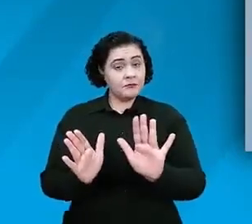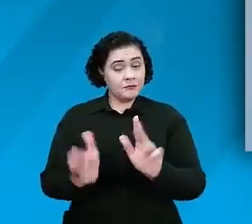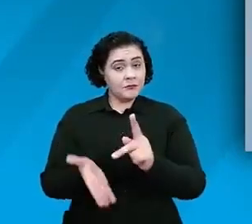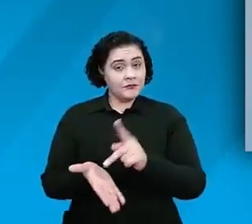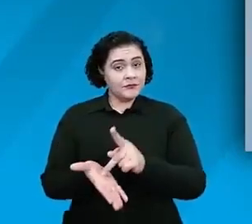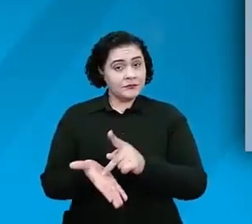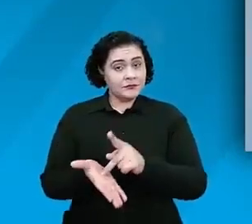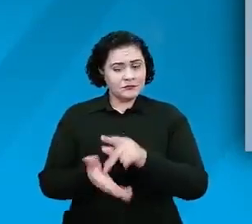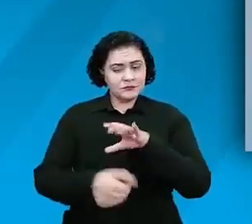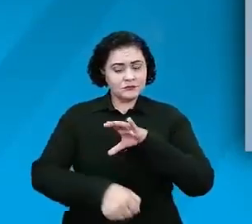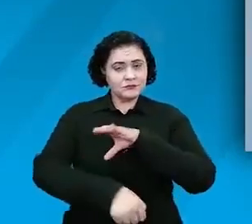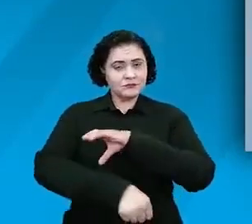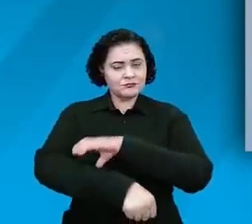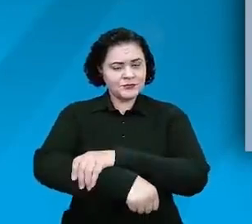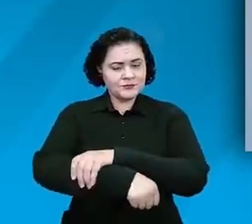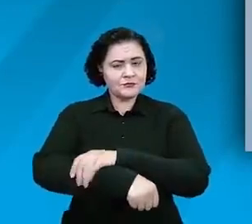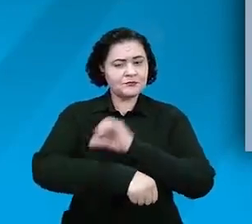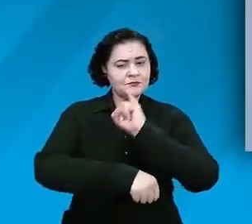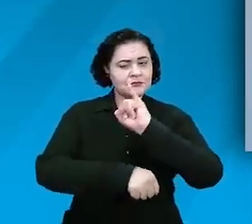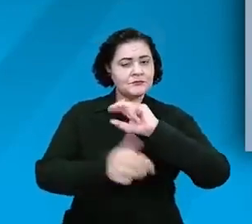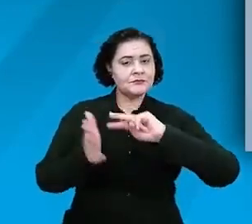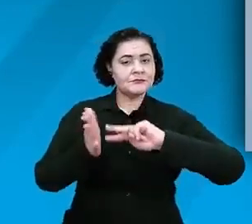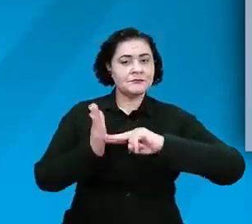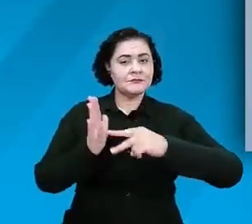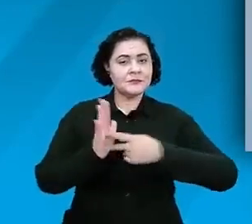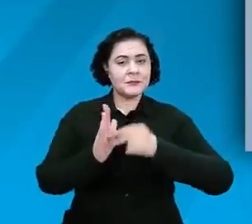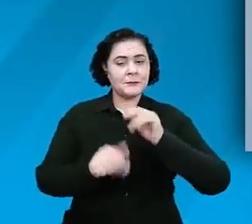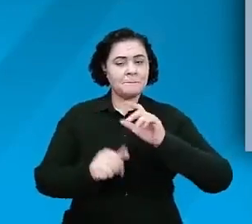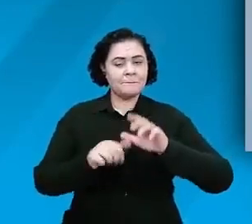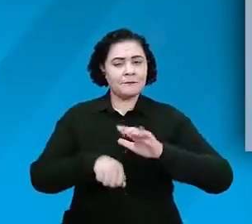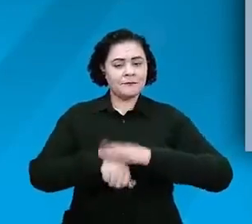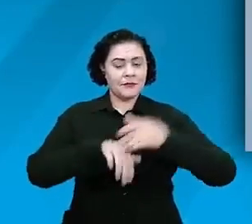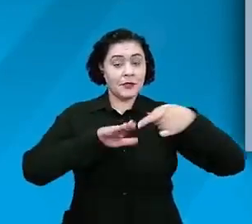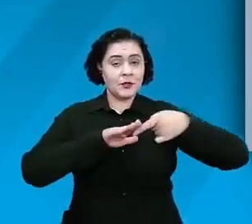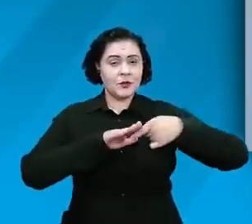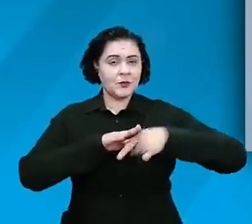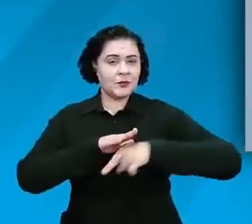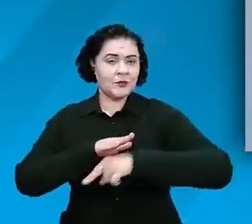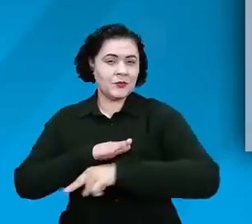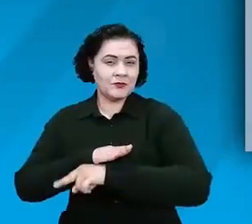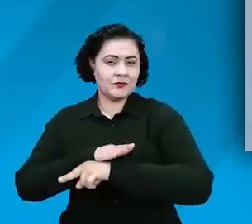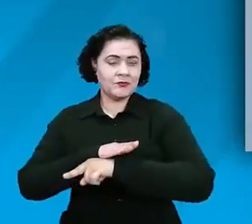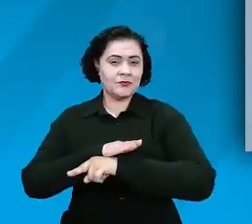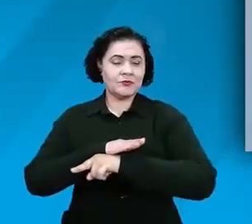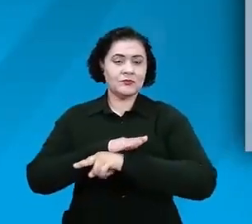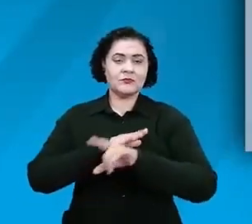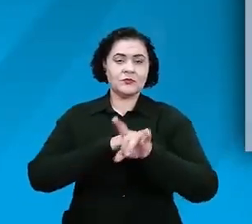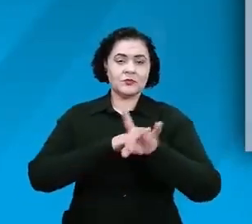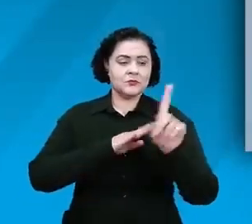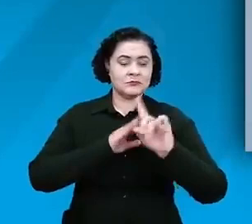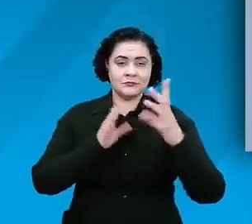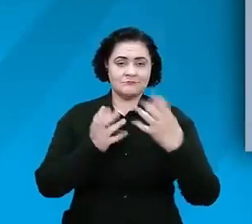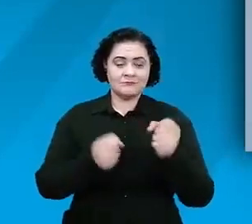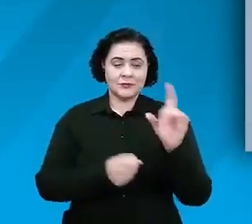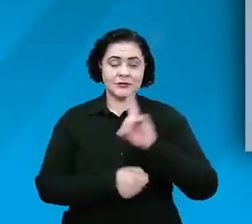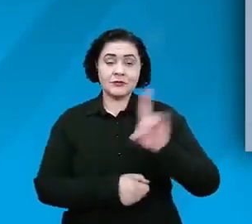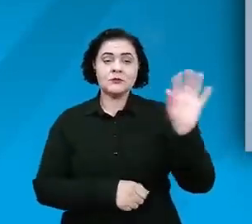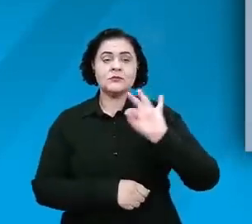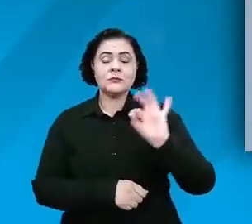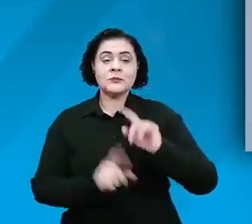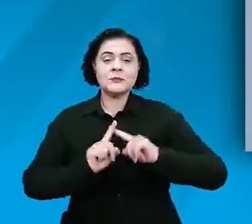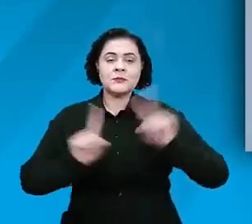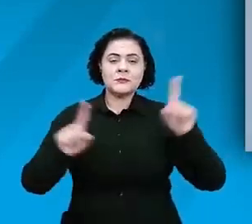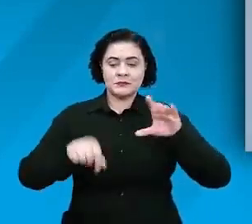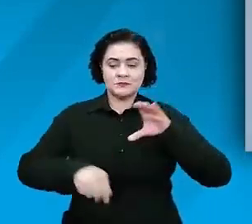o materialismo, no sentido mais largo, não no sentido do ateísmo, da negação de Deus, mas